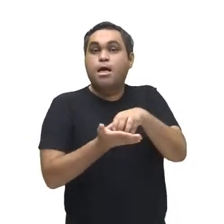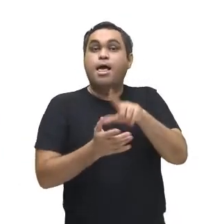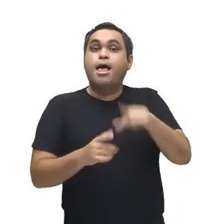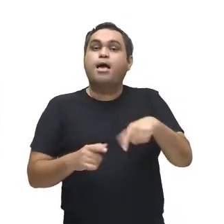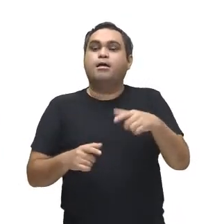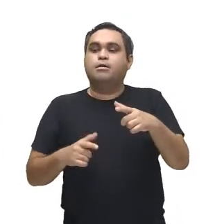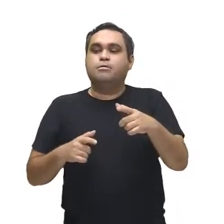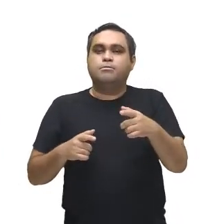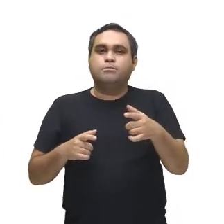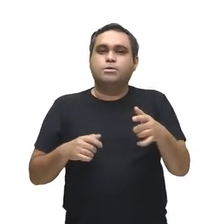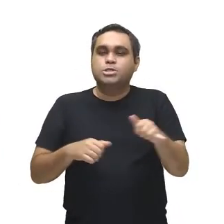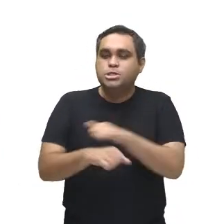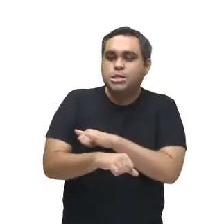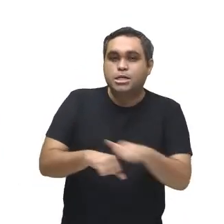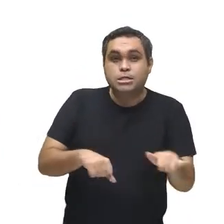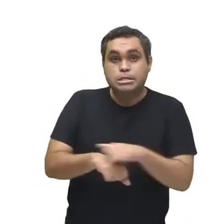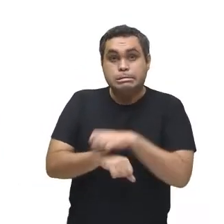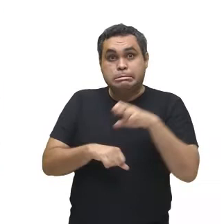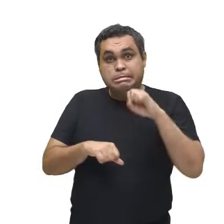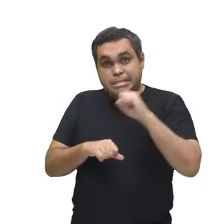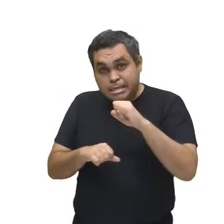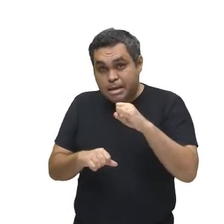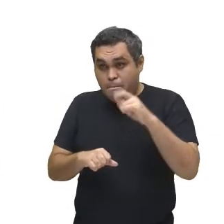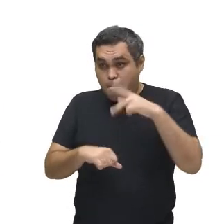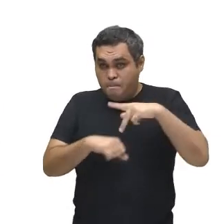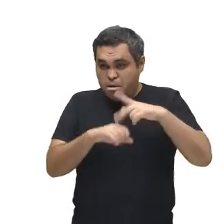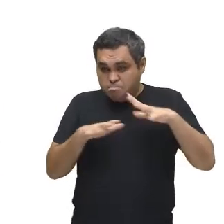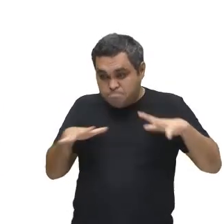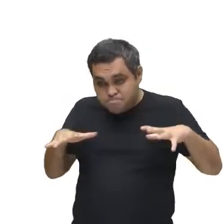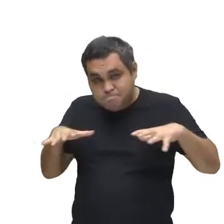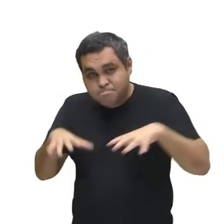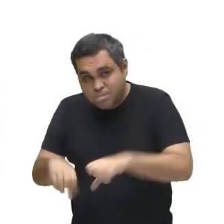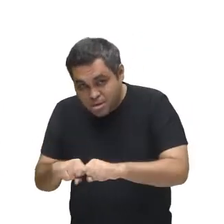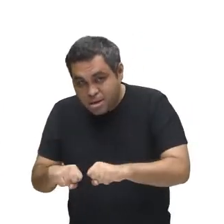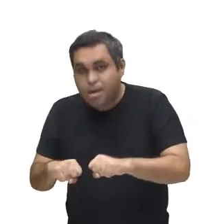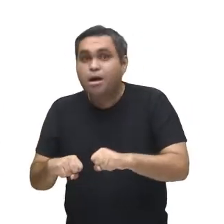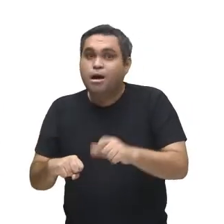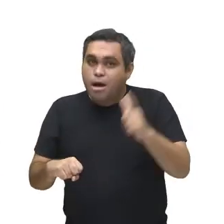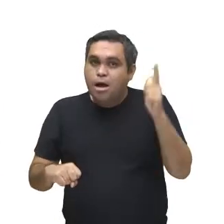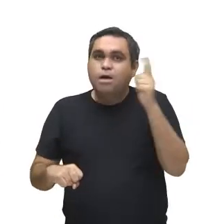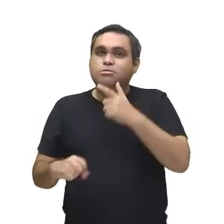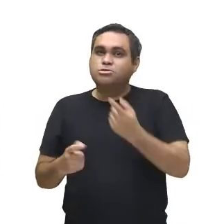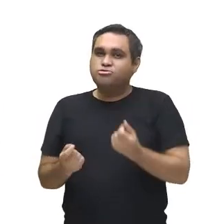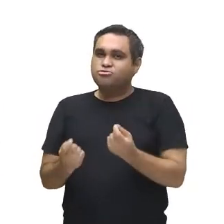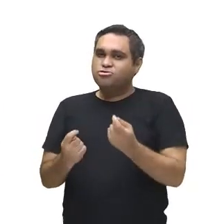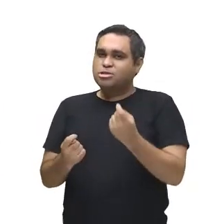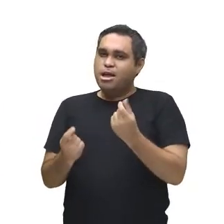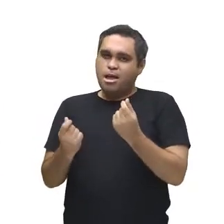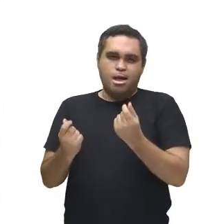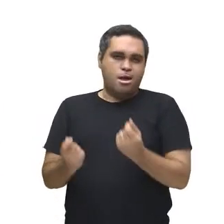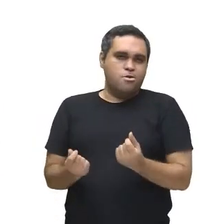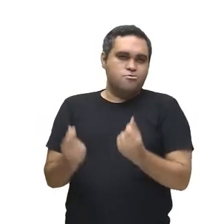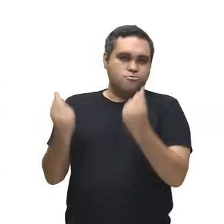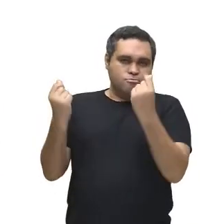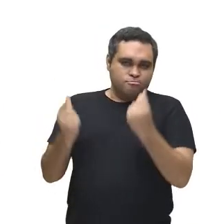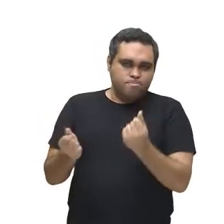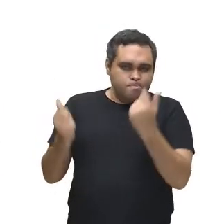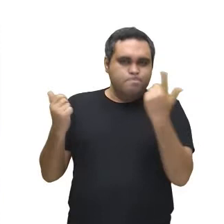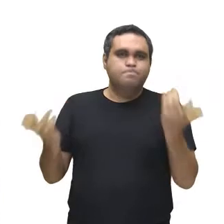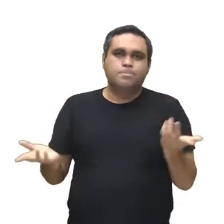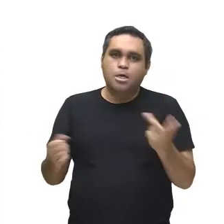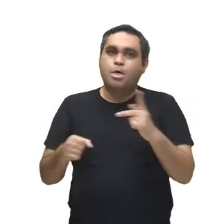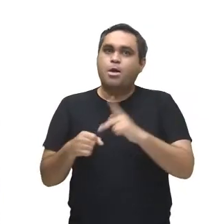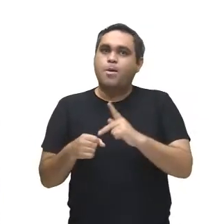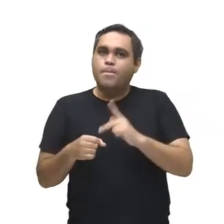estratégica. Quem conseguisse dominar aquela região ia obter muito lucro com o comércio do petróleo, que vem sendo